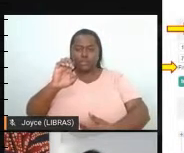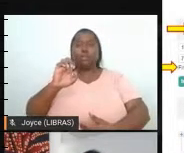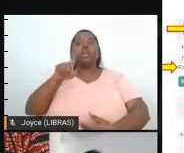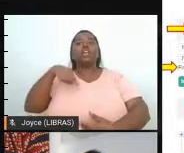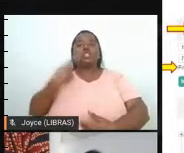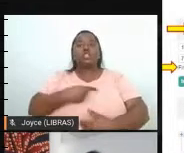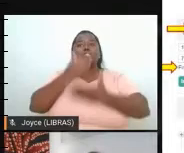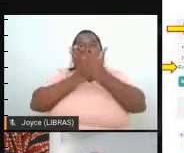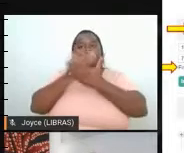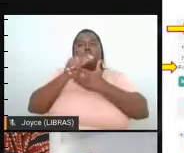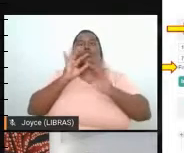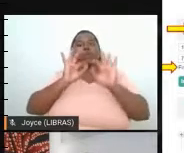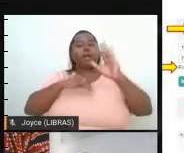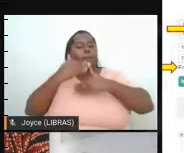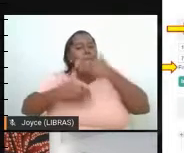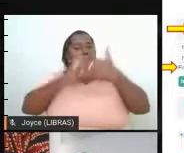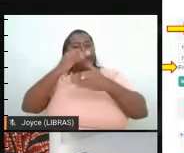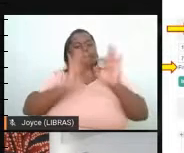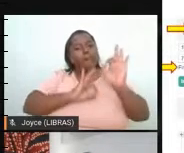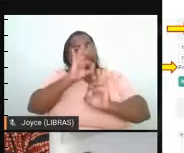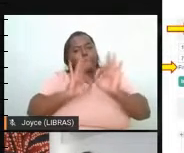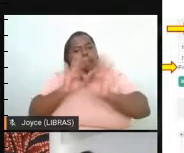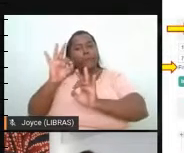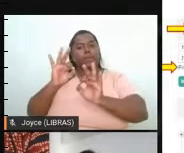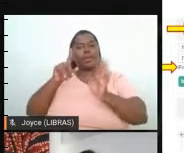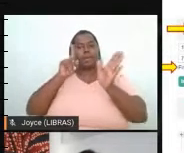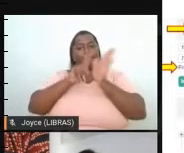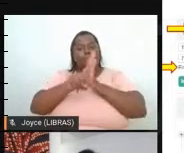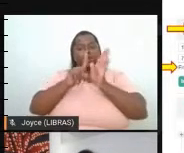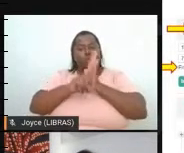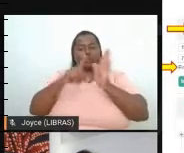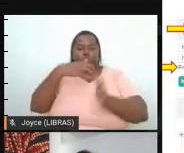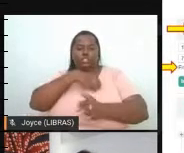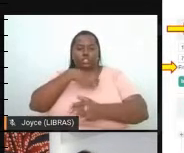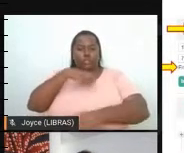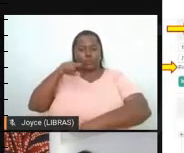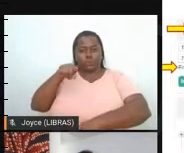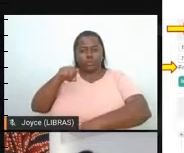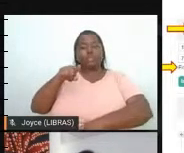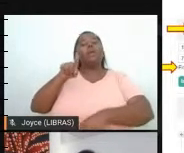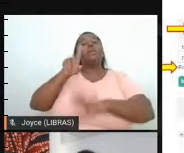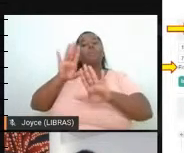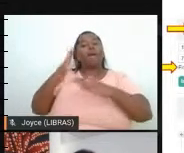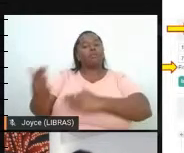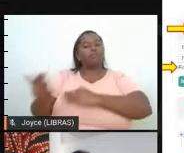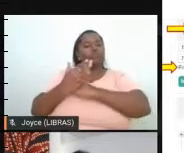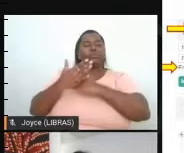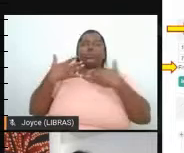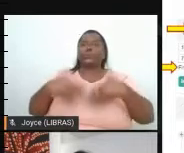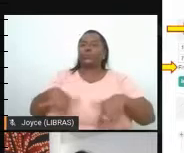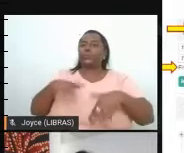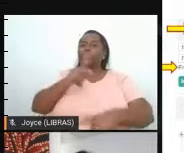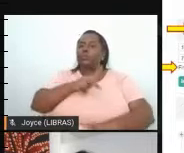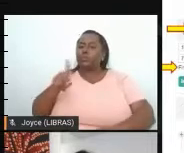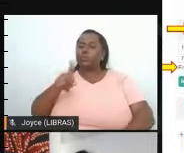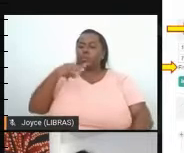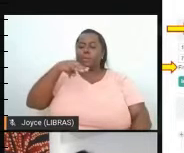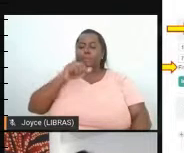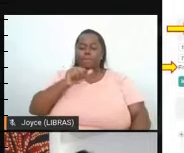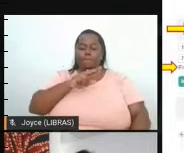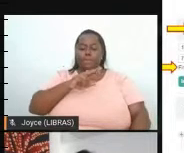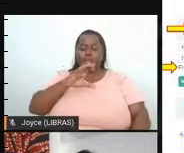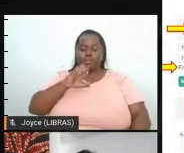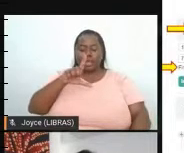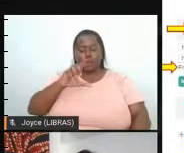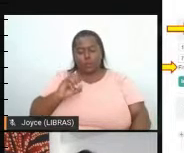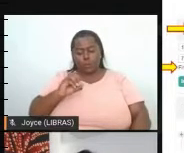de questão, tá? Isso com uma grande contribuição aí do professor Marcelo Takeda, que vai falar depois, né? Que a gente